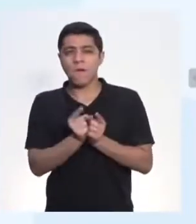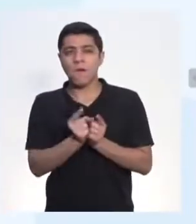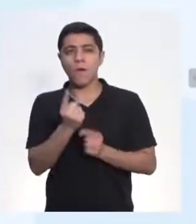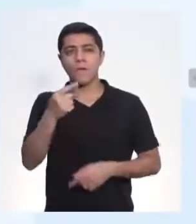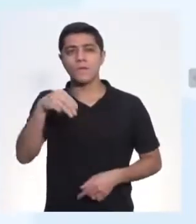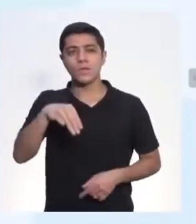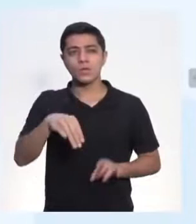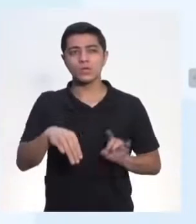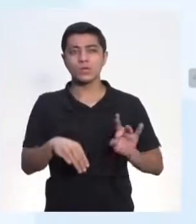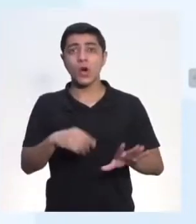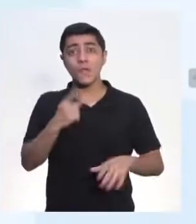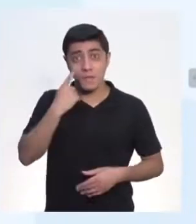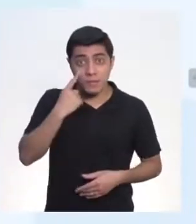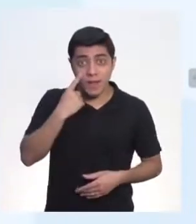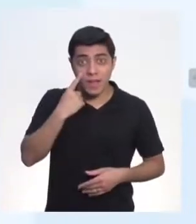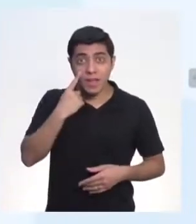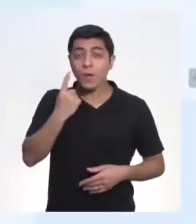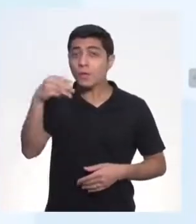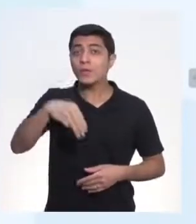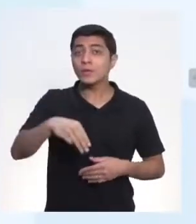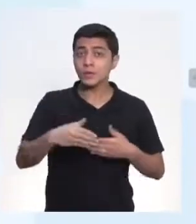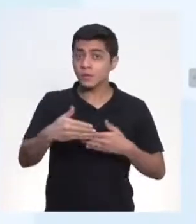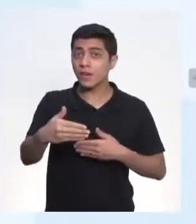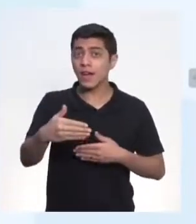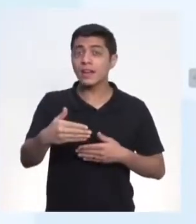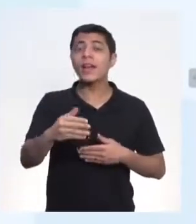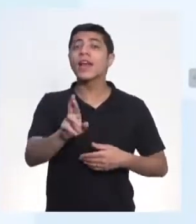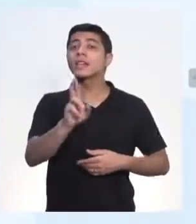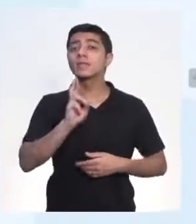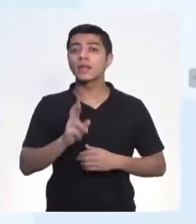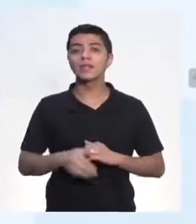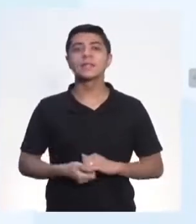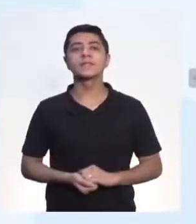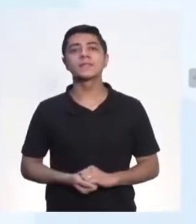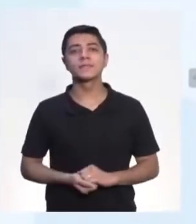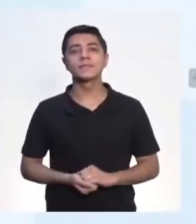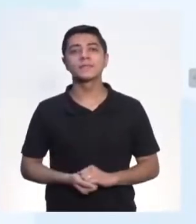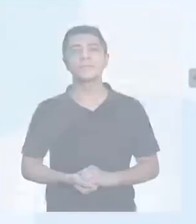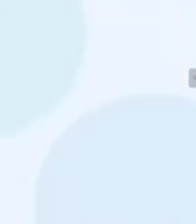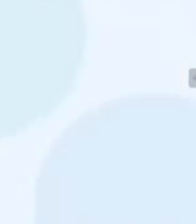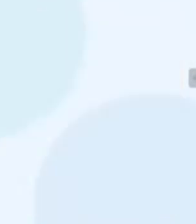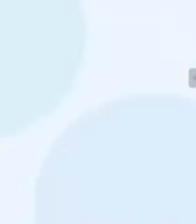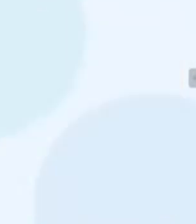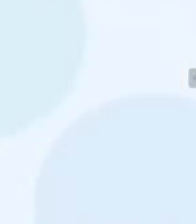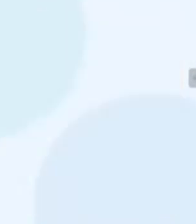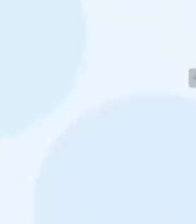quem consegue fazer em 1 minuto? Vamos lá, 1 minutinho. As amarelas.